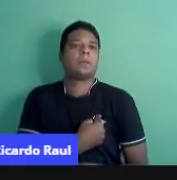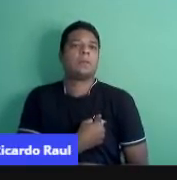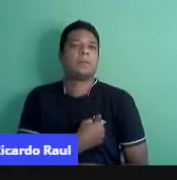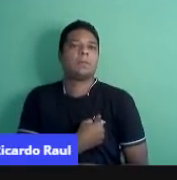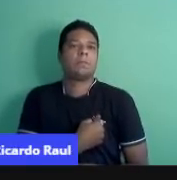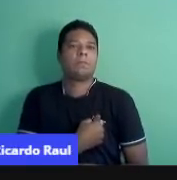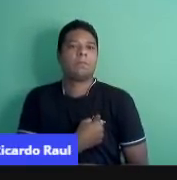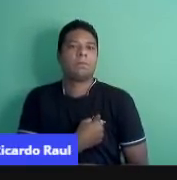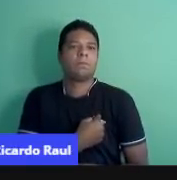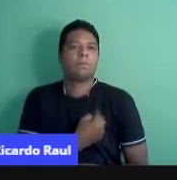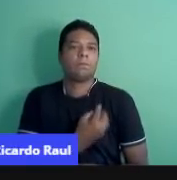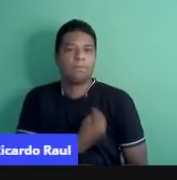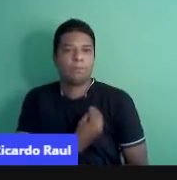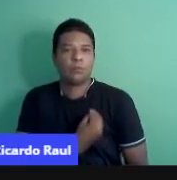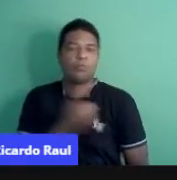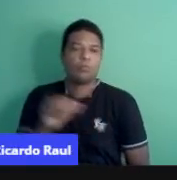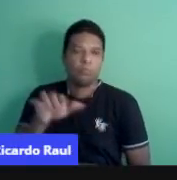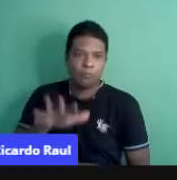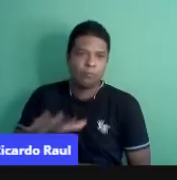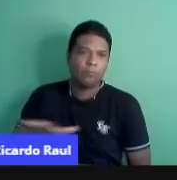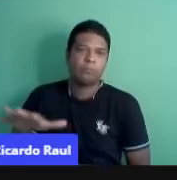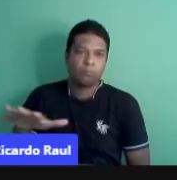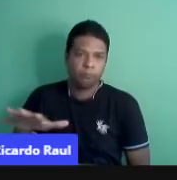realidade social, da nossa